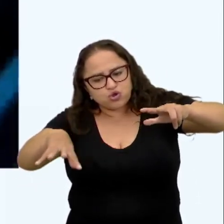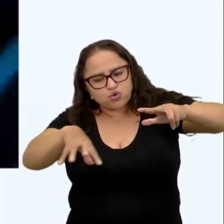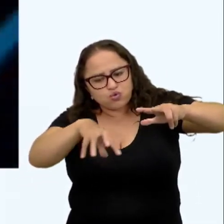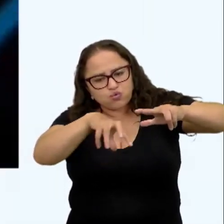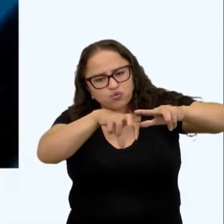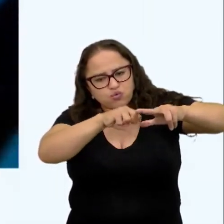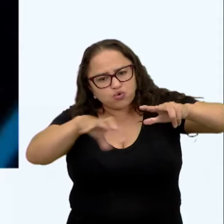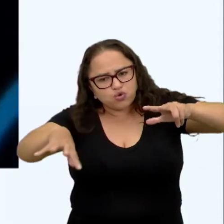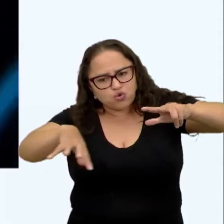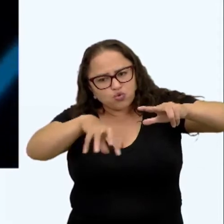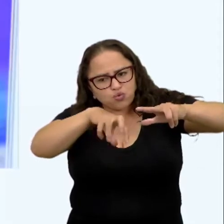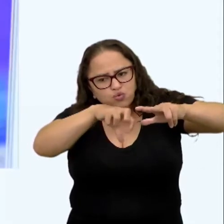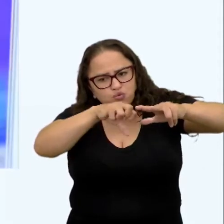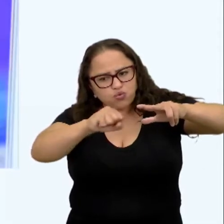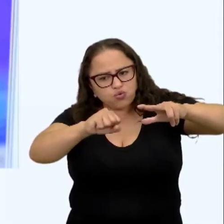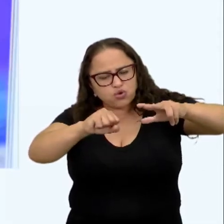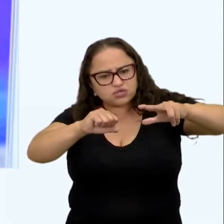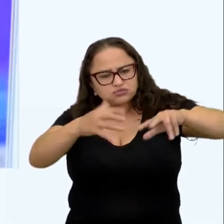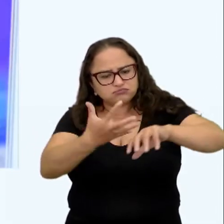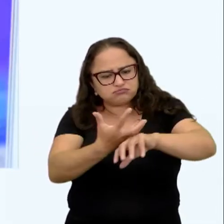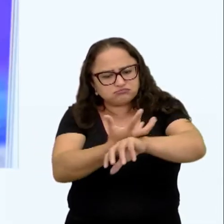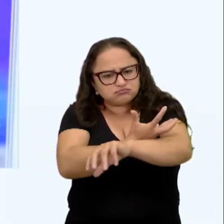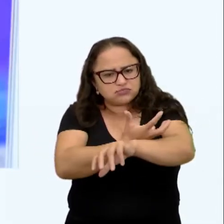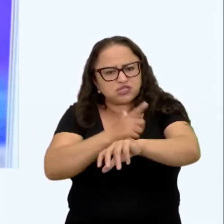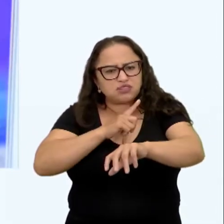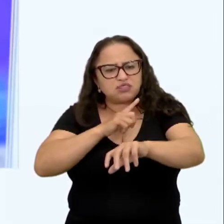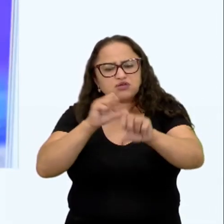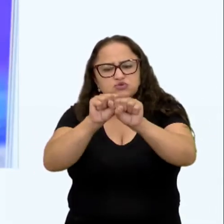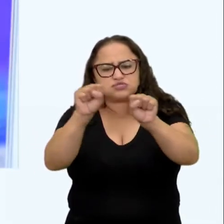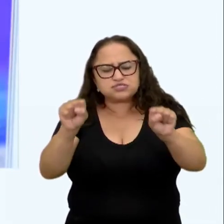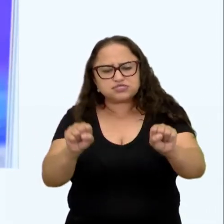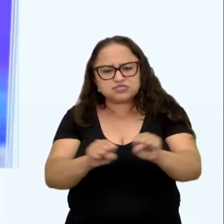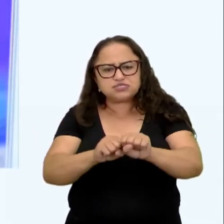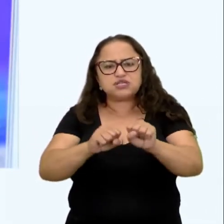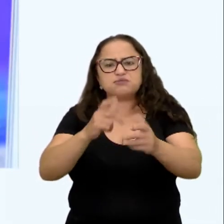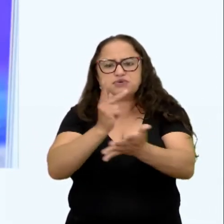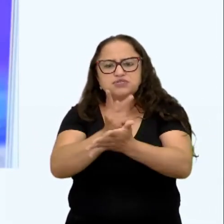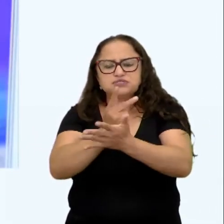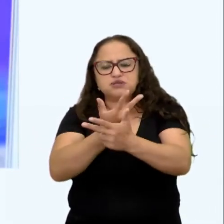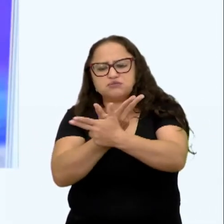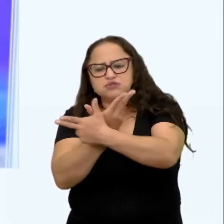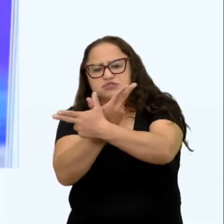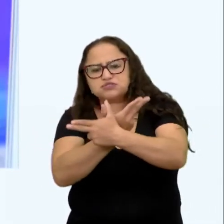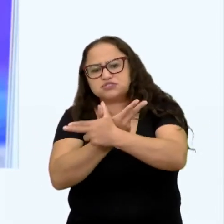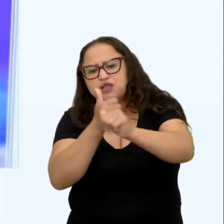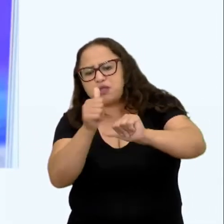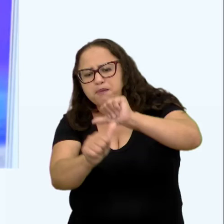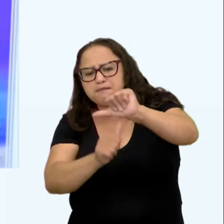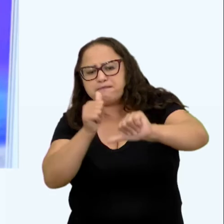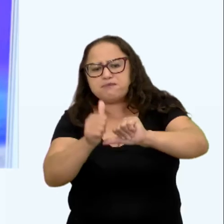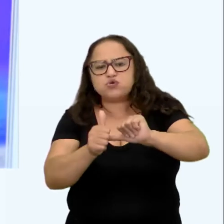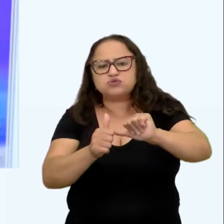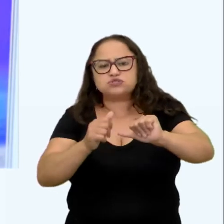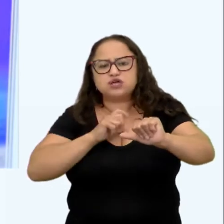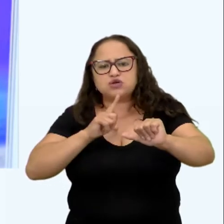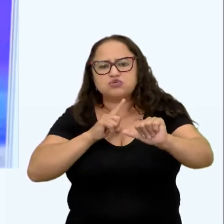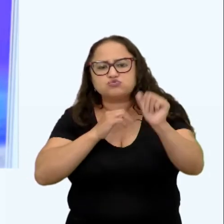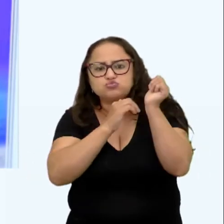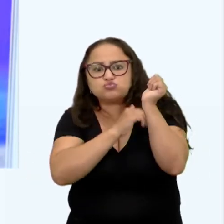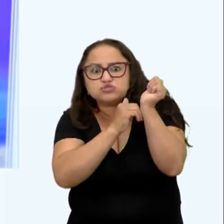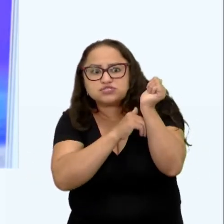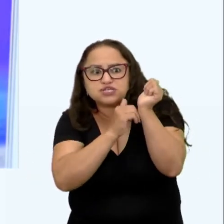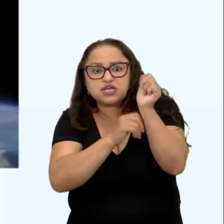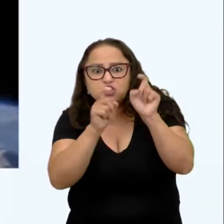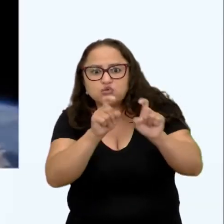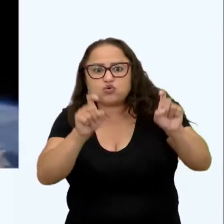de antenas ultrassensíveis. Em seguida, os sistemas de bordo do satélite vão converter o sinal para um código que os computadores